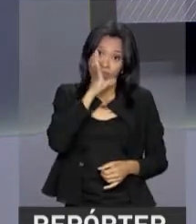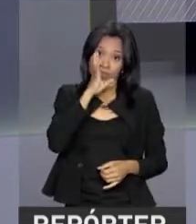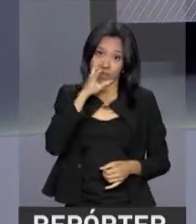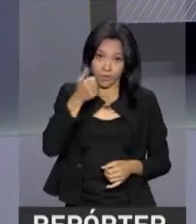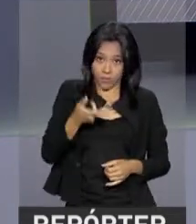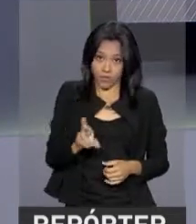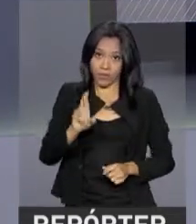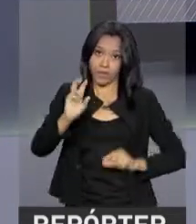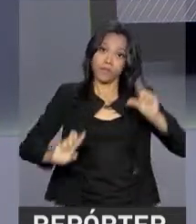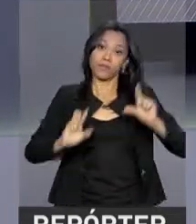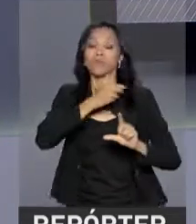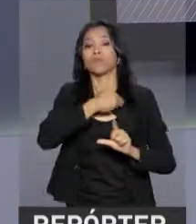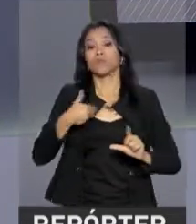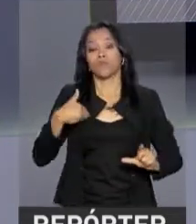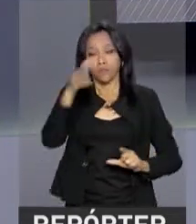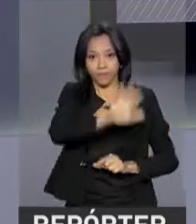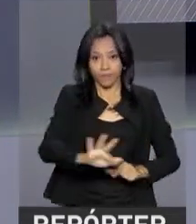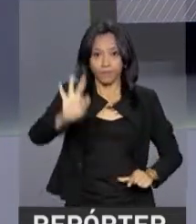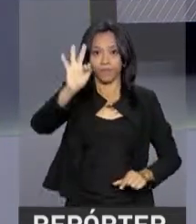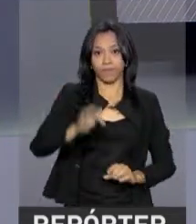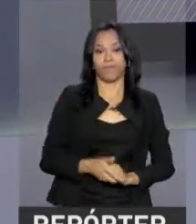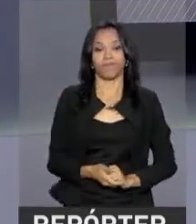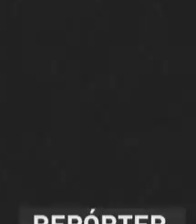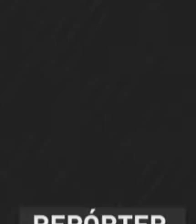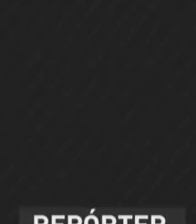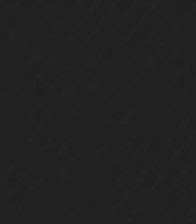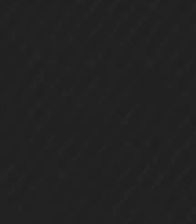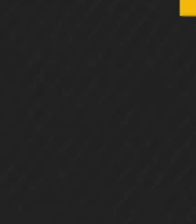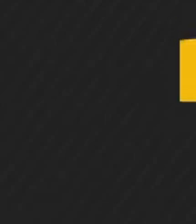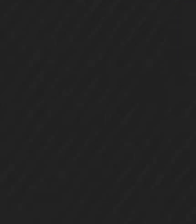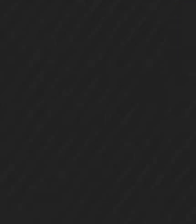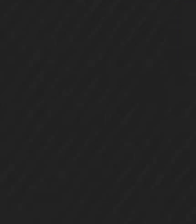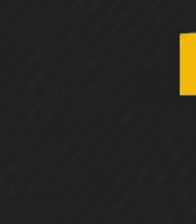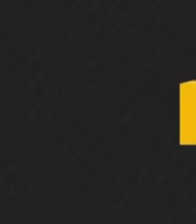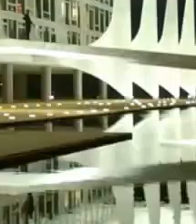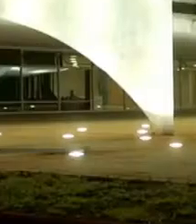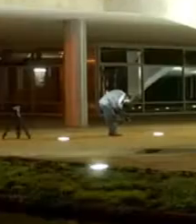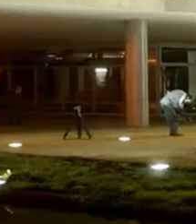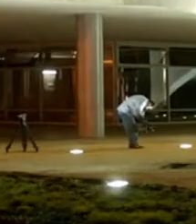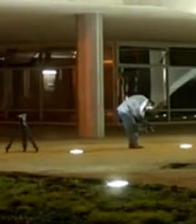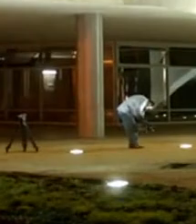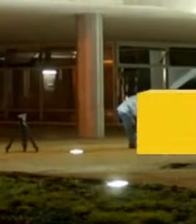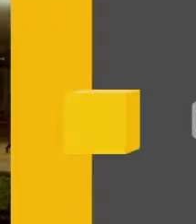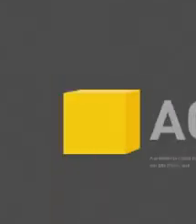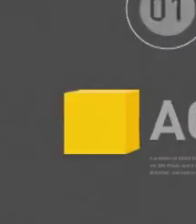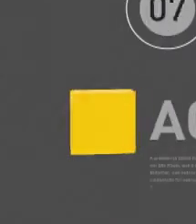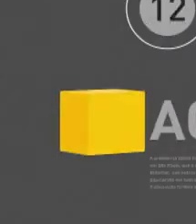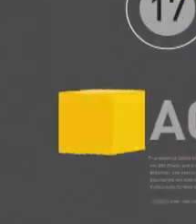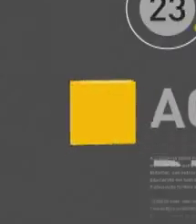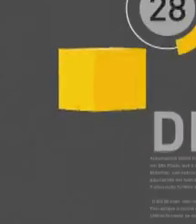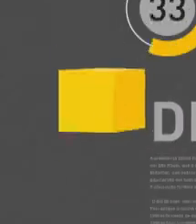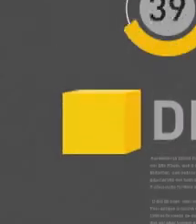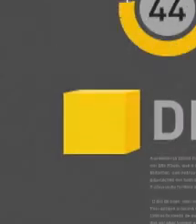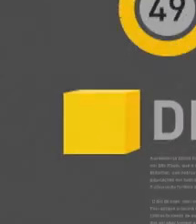gente aqui na NBR, a TV do Governo Federal.